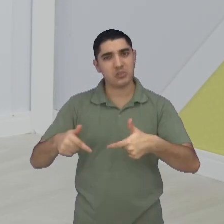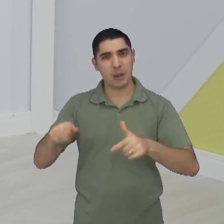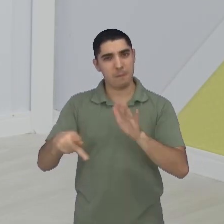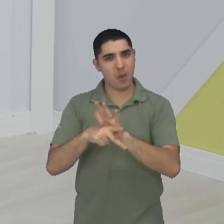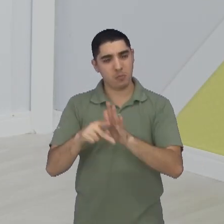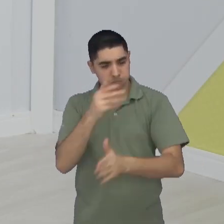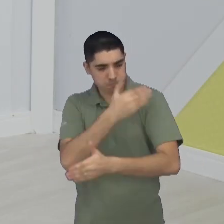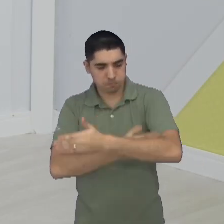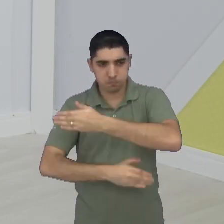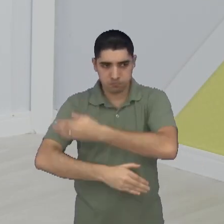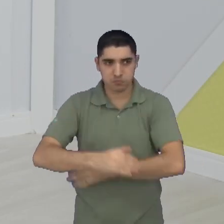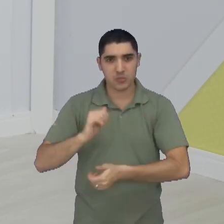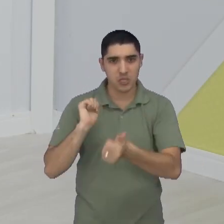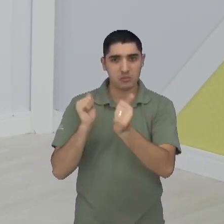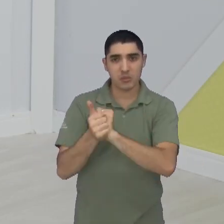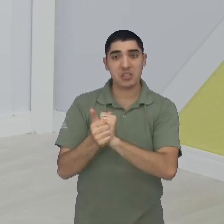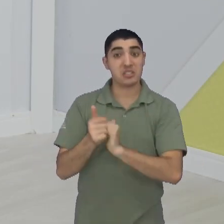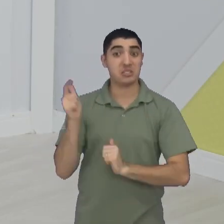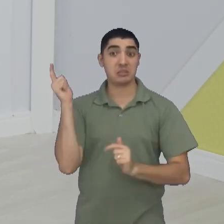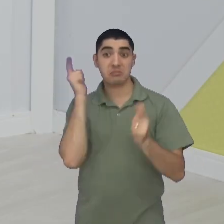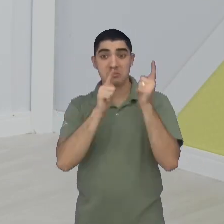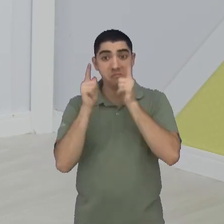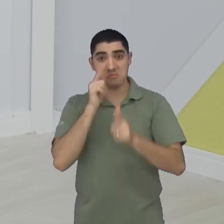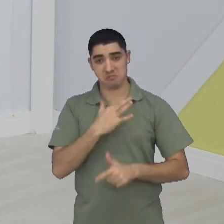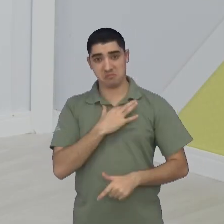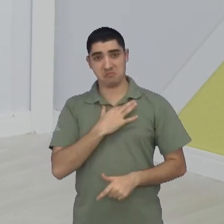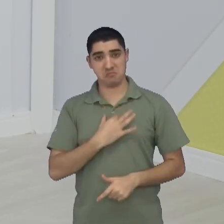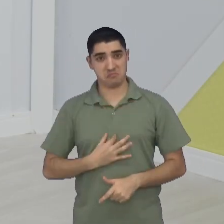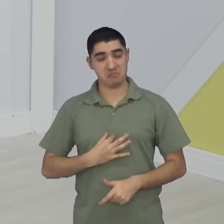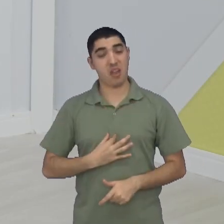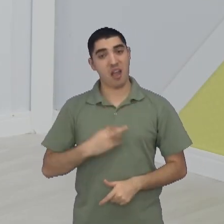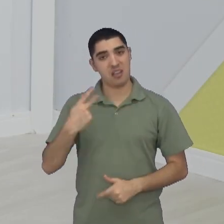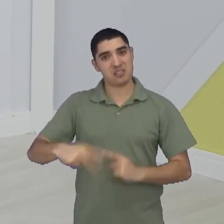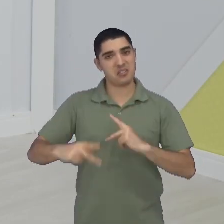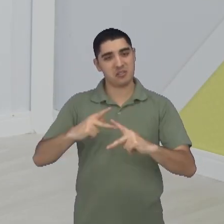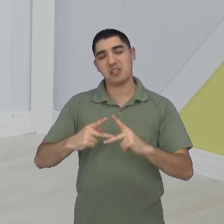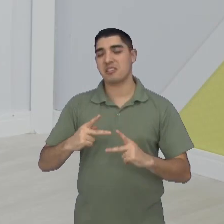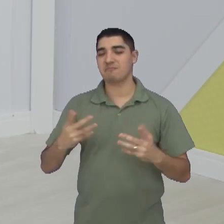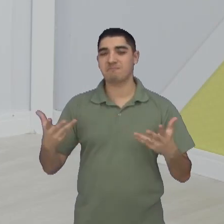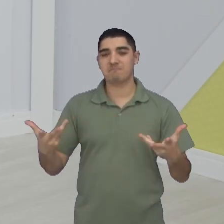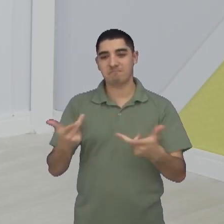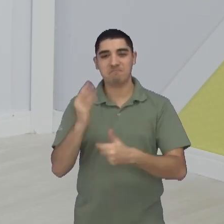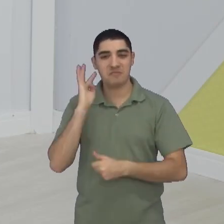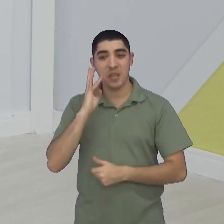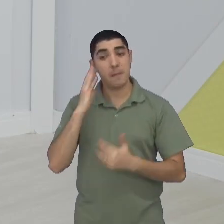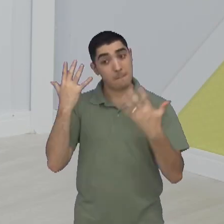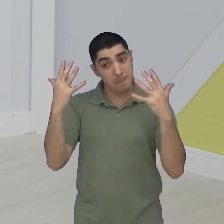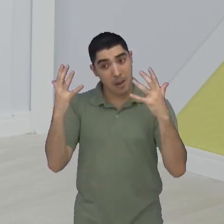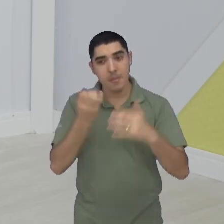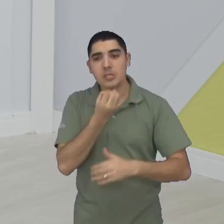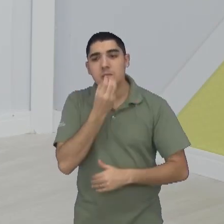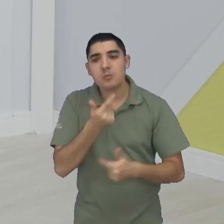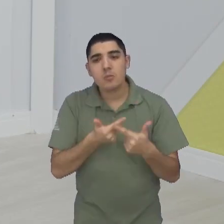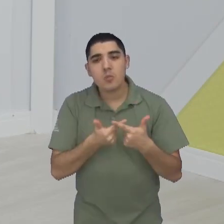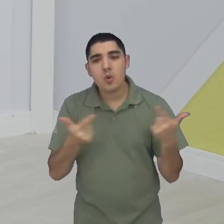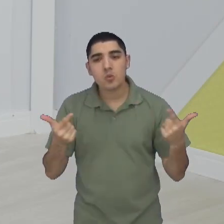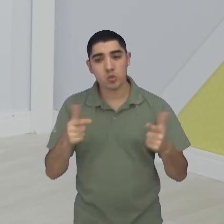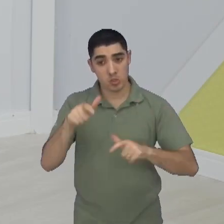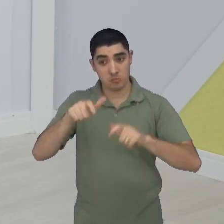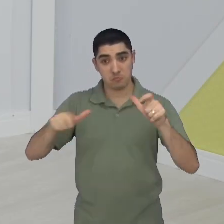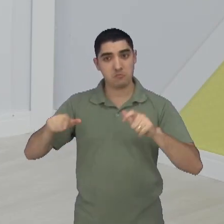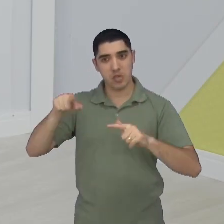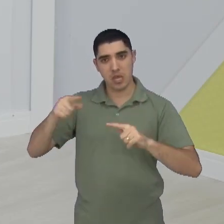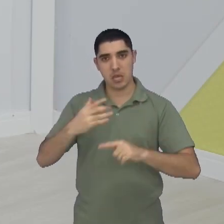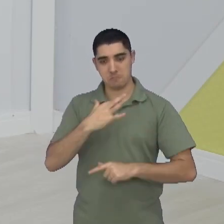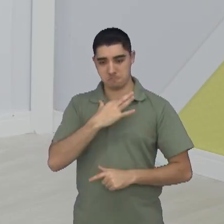paradesportistas, né? E eles trazendo as medalhas para São José dos Campos, muito bacana, e parabéns e boa sorte para quem for disputar as